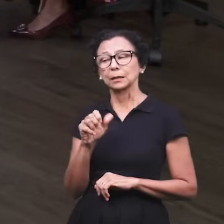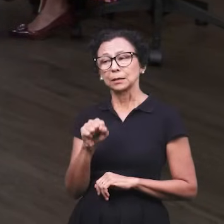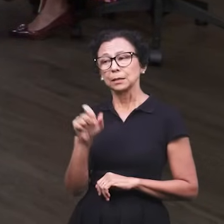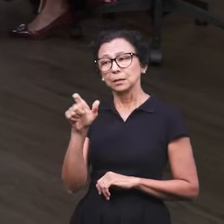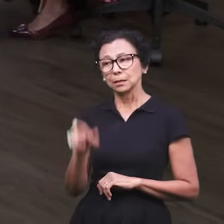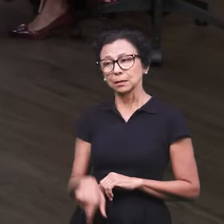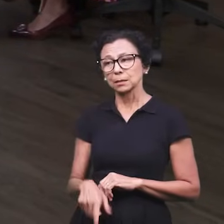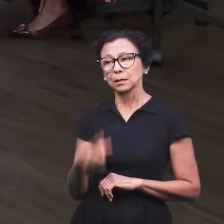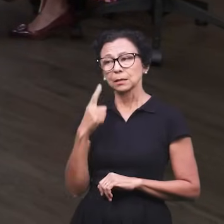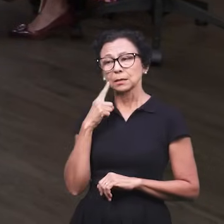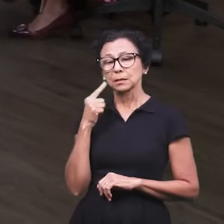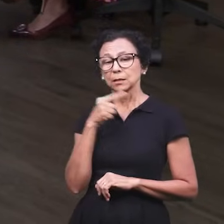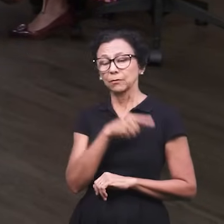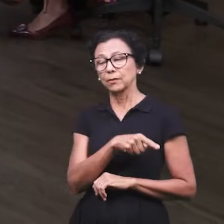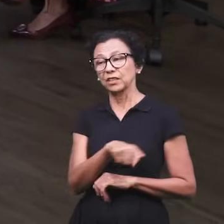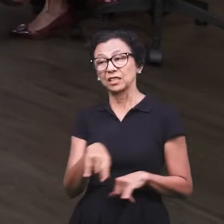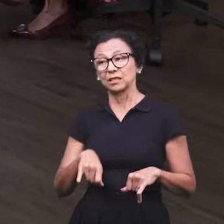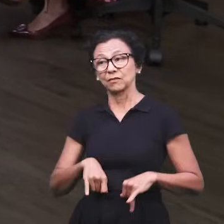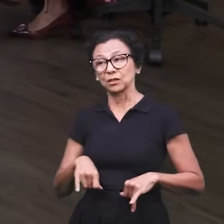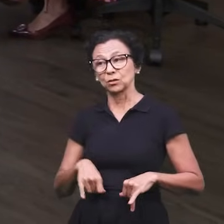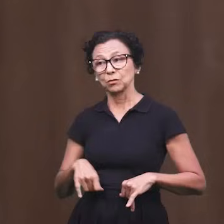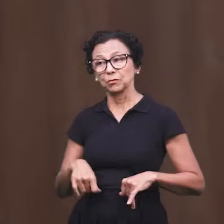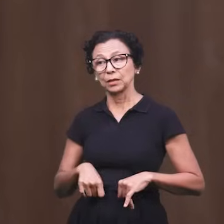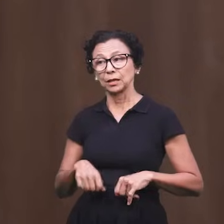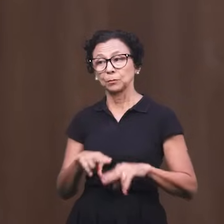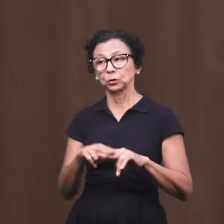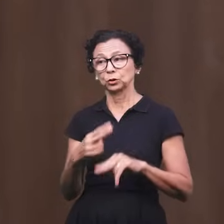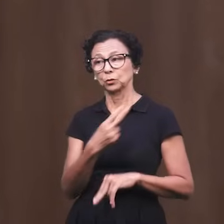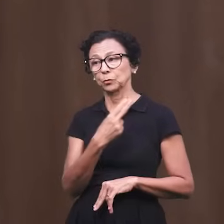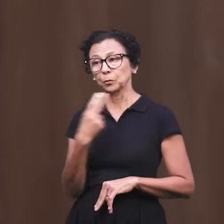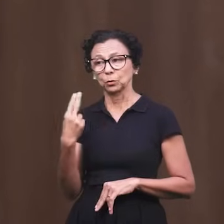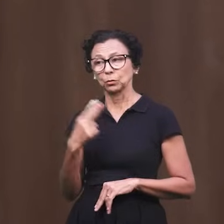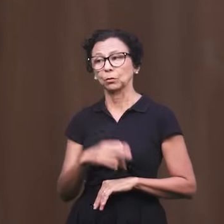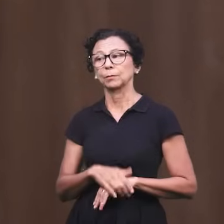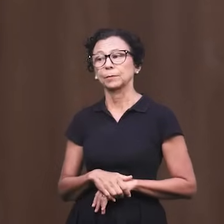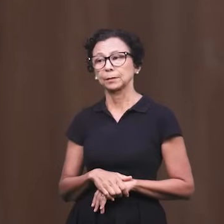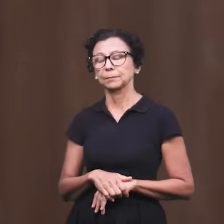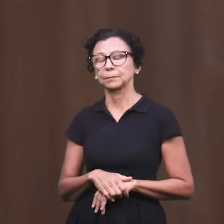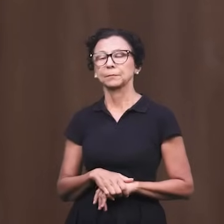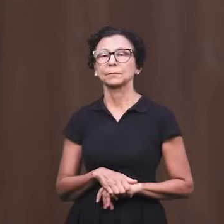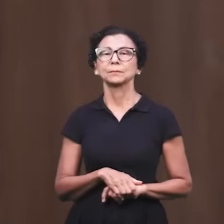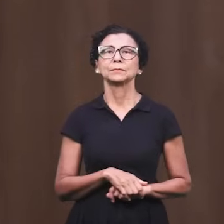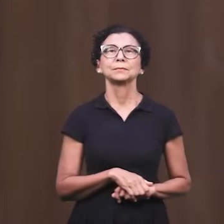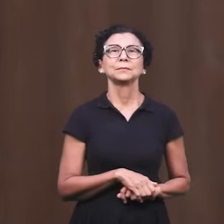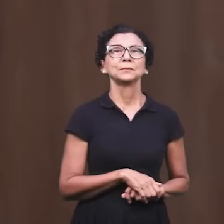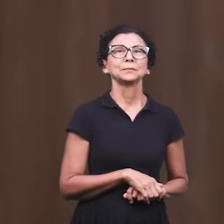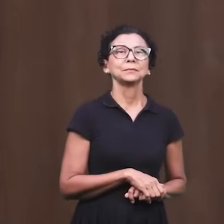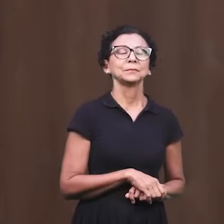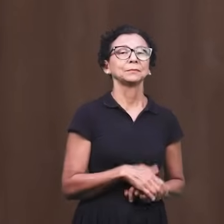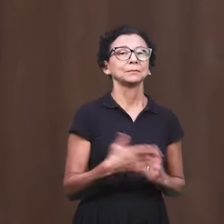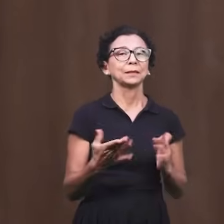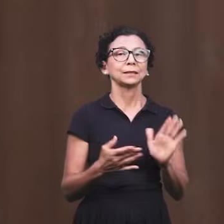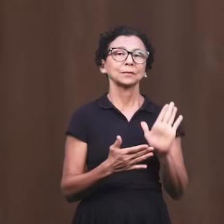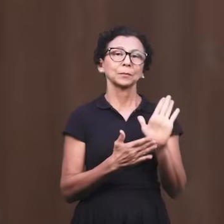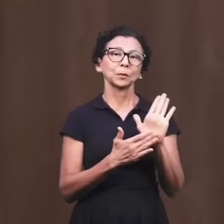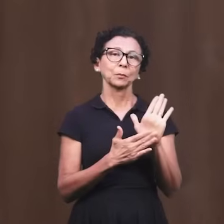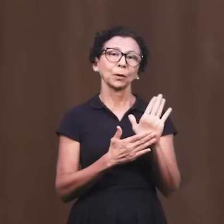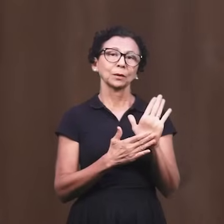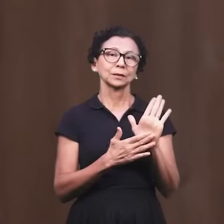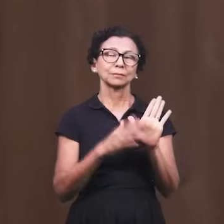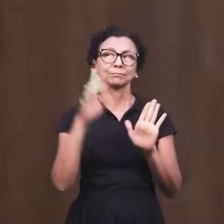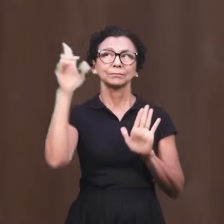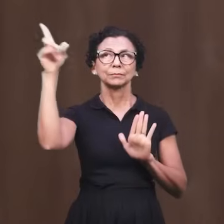nome. Você quer essa profissão para padecer pelo nome de Jesus? Mas a proposta que o Senhor fez para Paulo foi essa